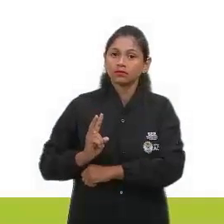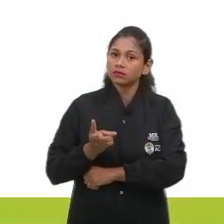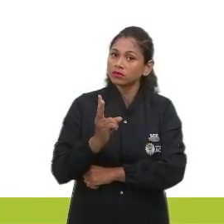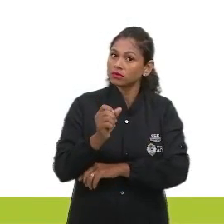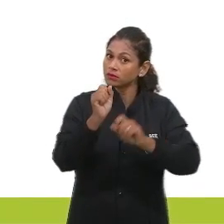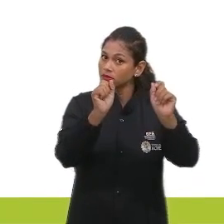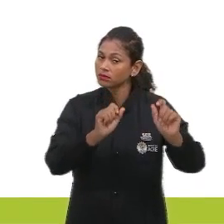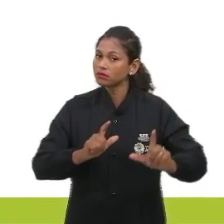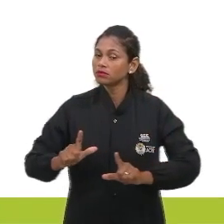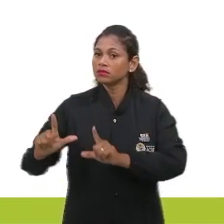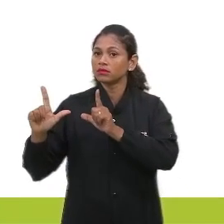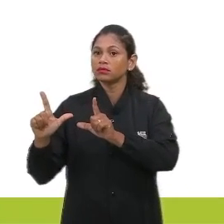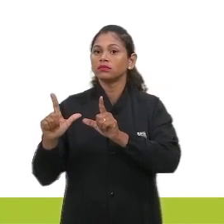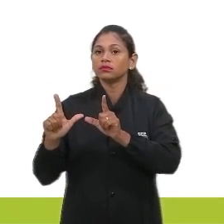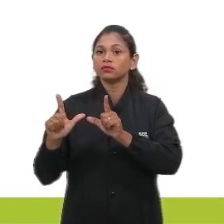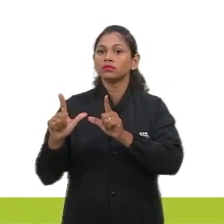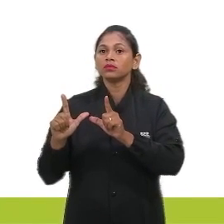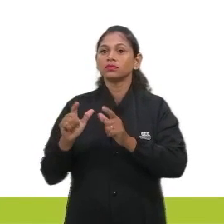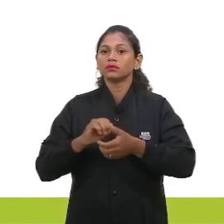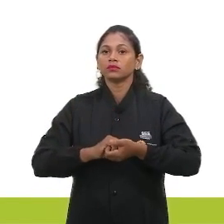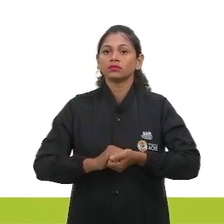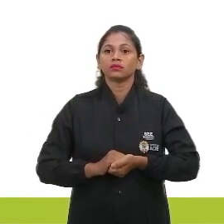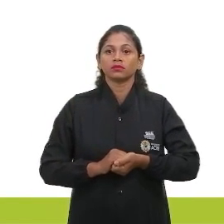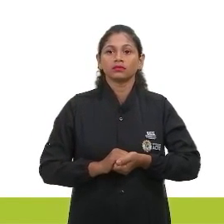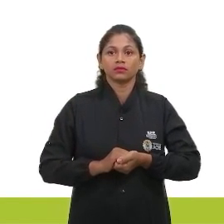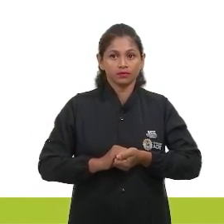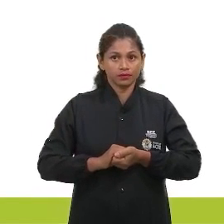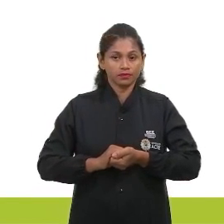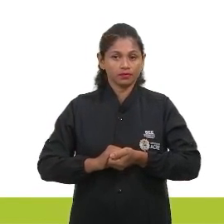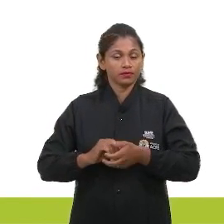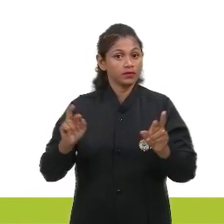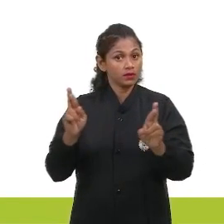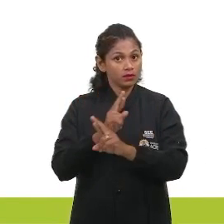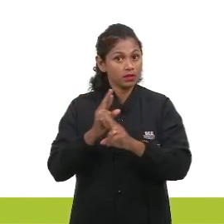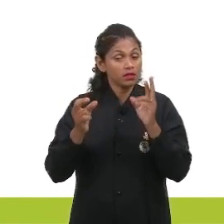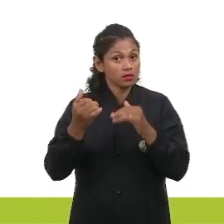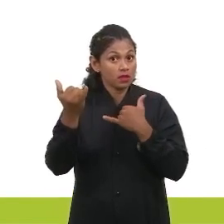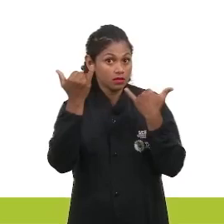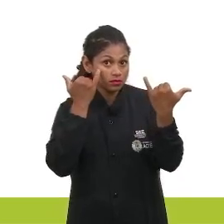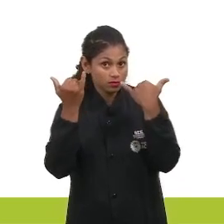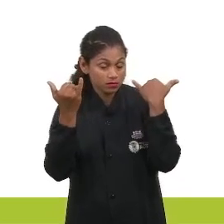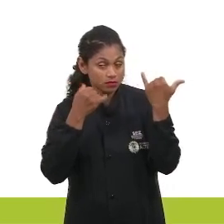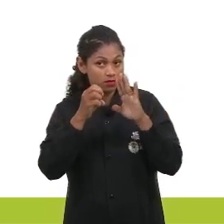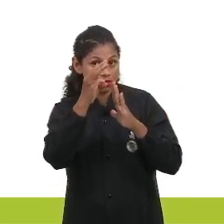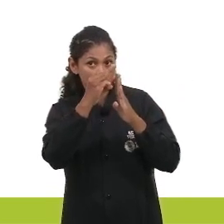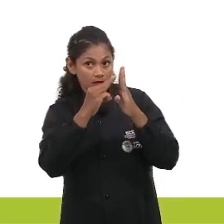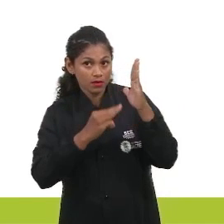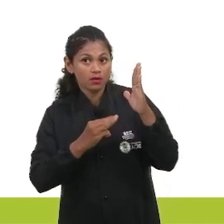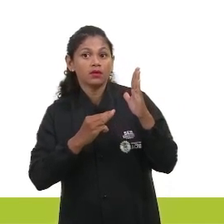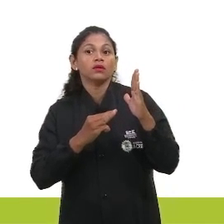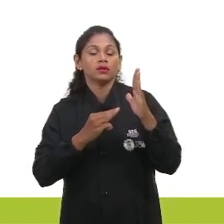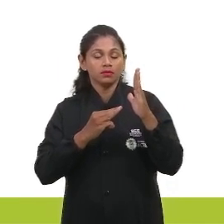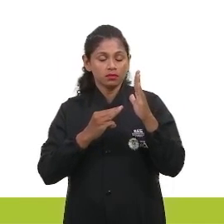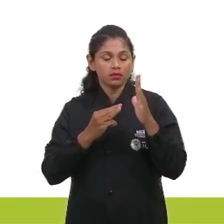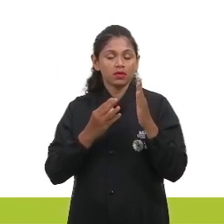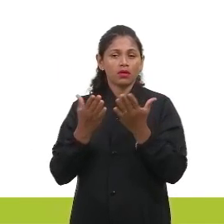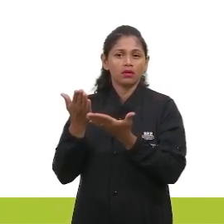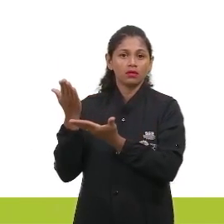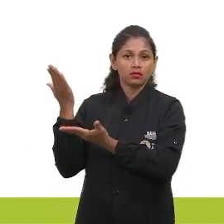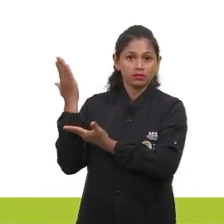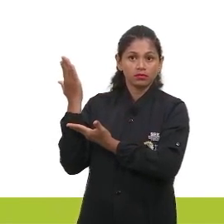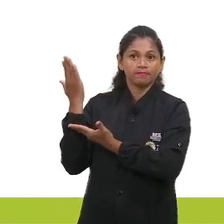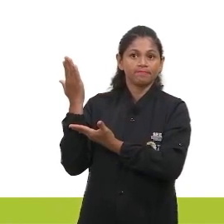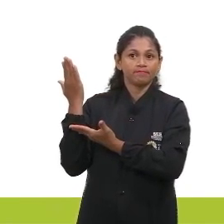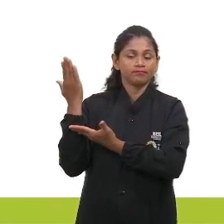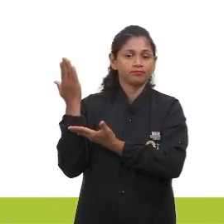mais algumas outras informações a respeito do método científico? Olha só, aqui no nosso primeiro